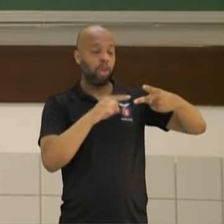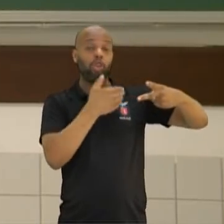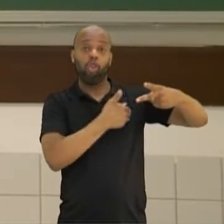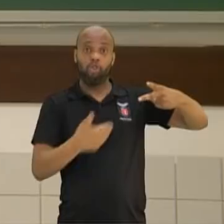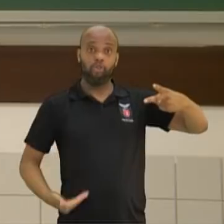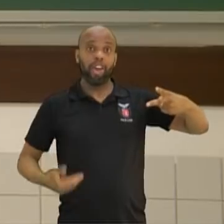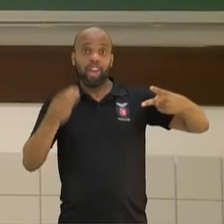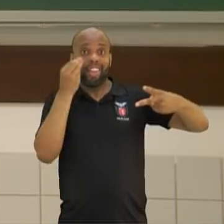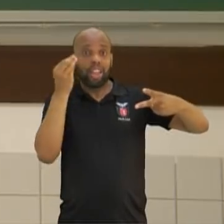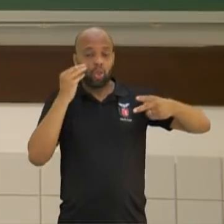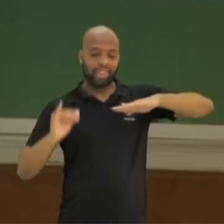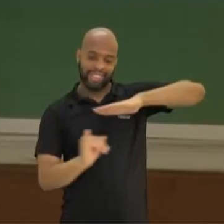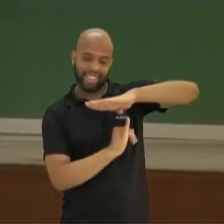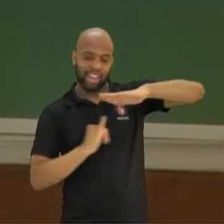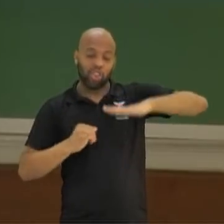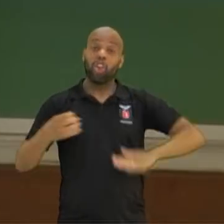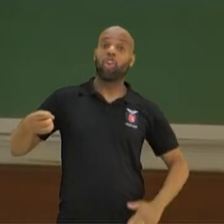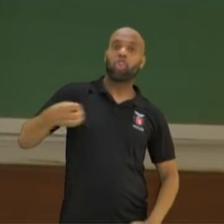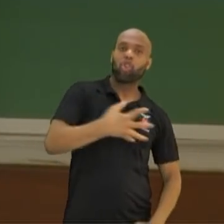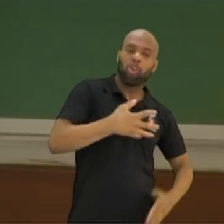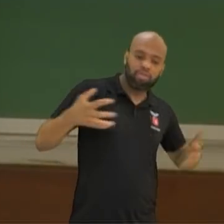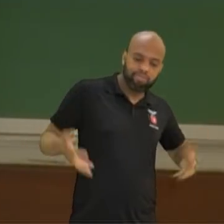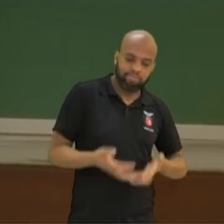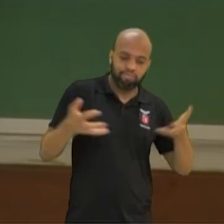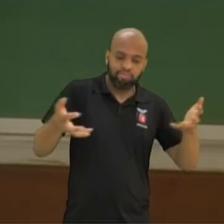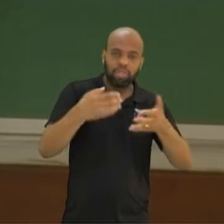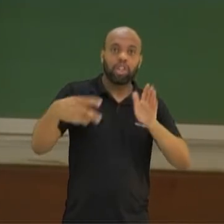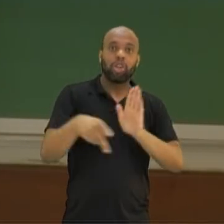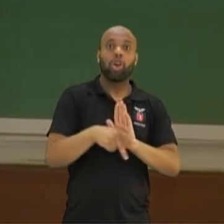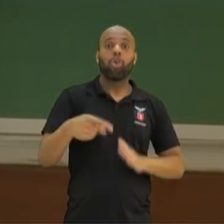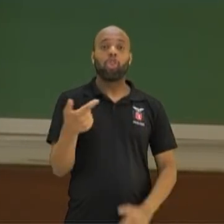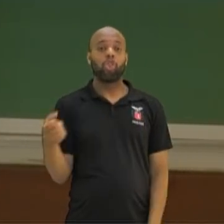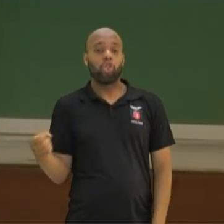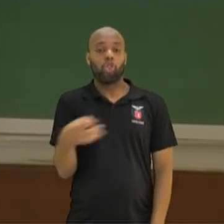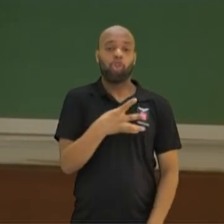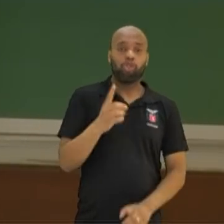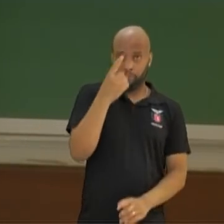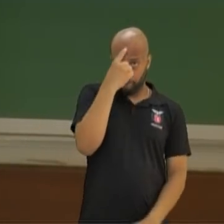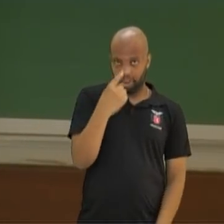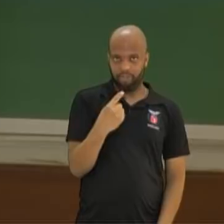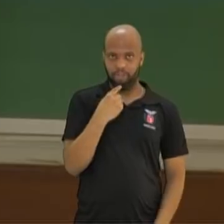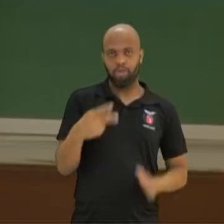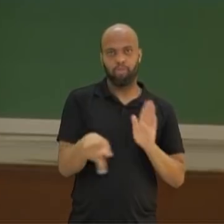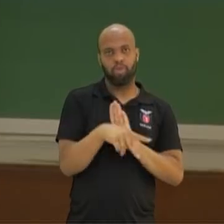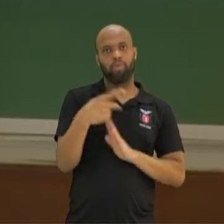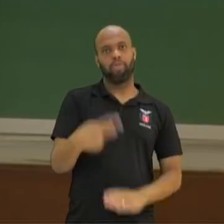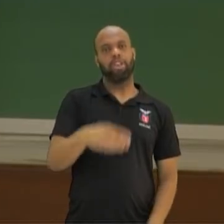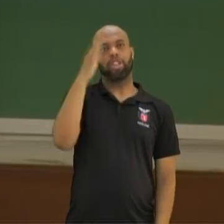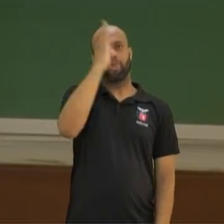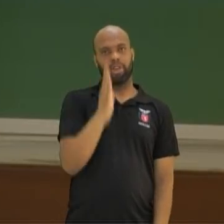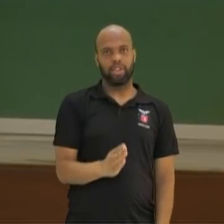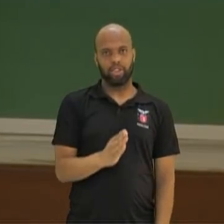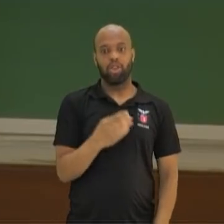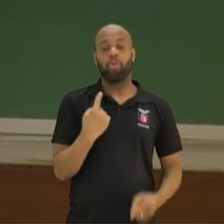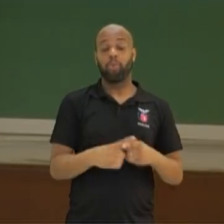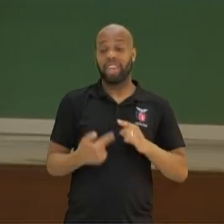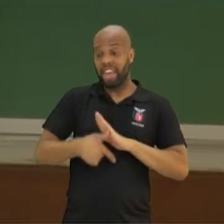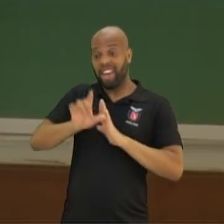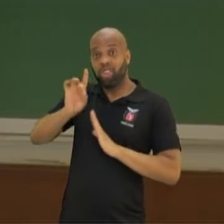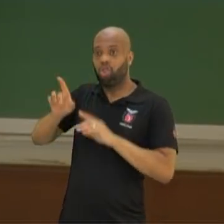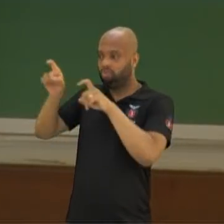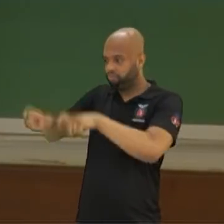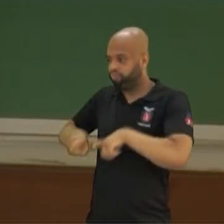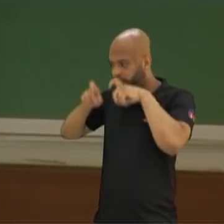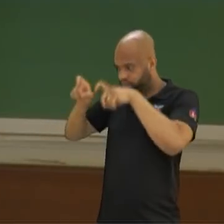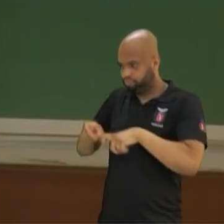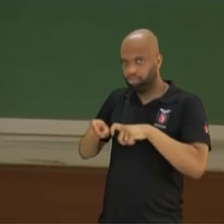indústria um novo motivador, uma nova face para o Brasil, que vinha de uma estrutura primordialmente agrícola e